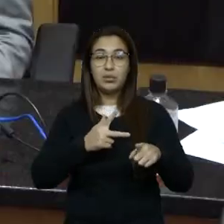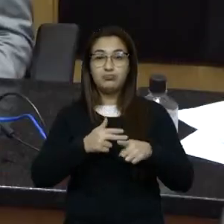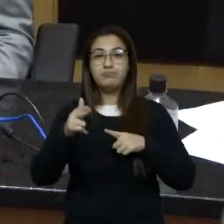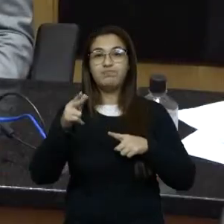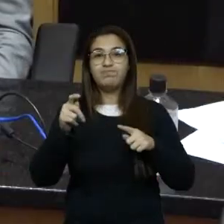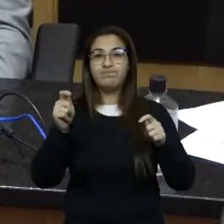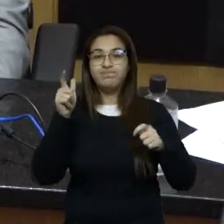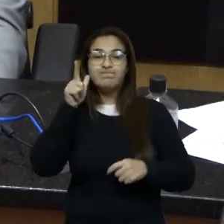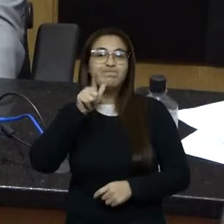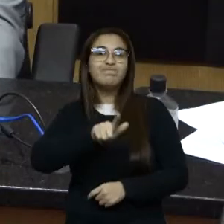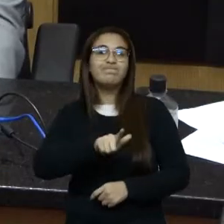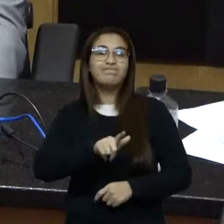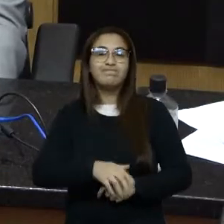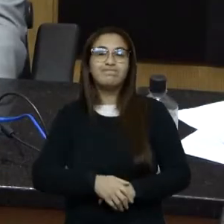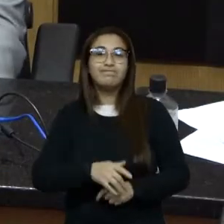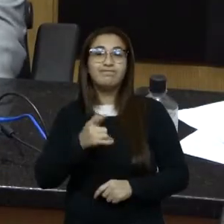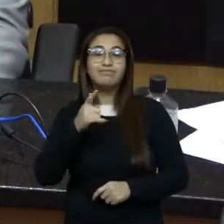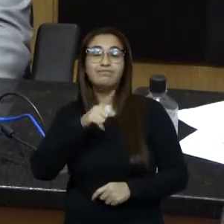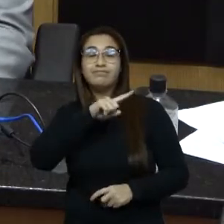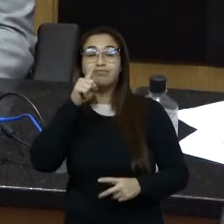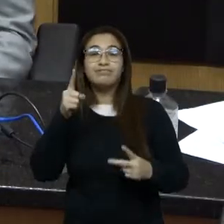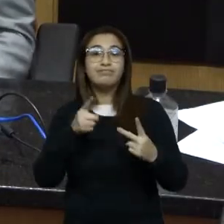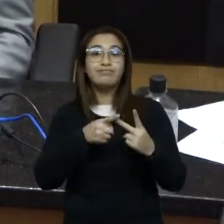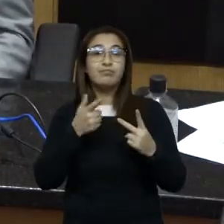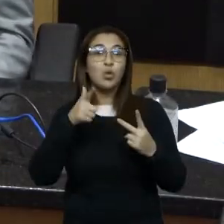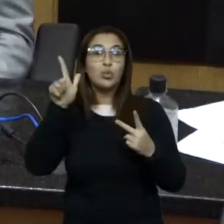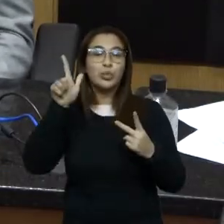agora tem mais uma situação